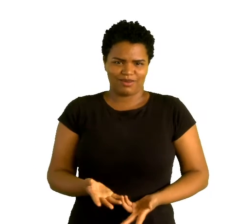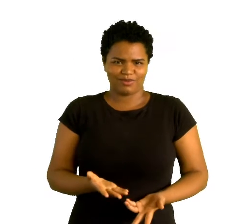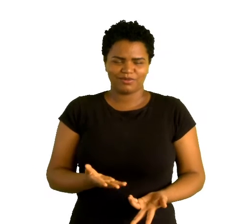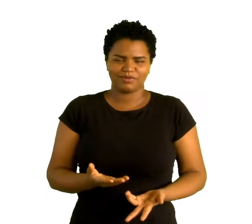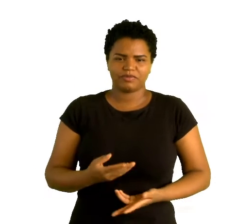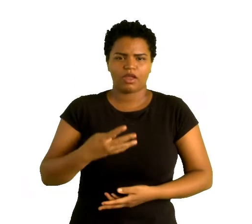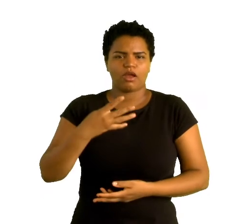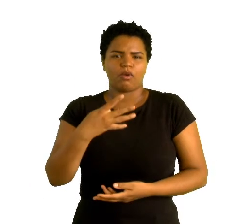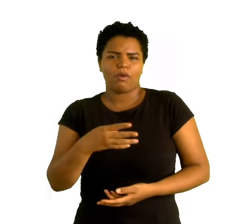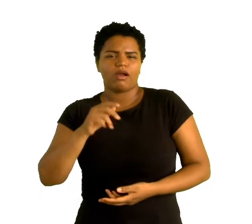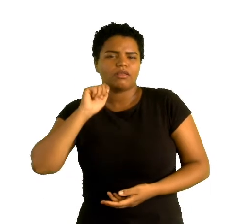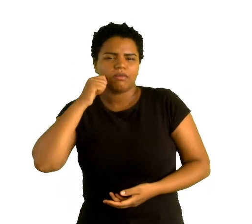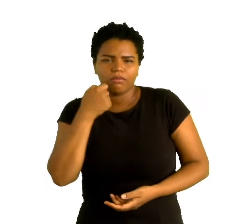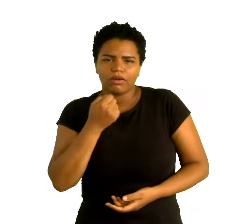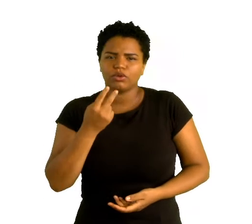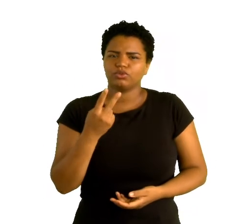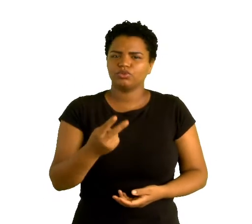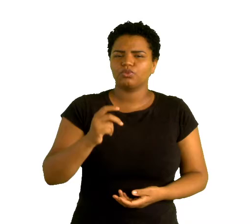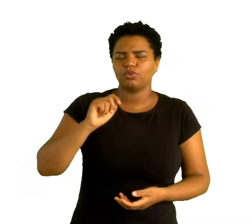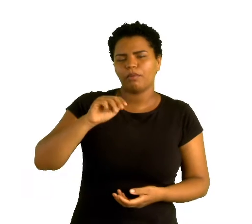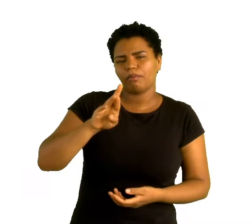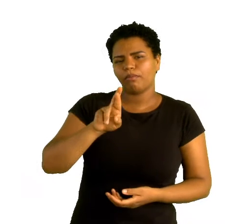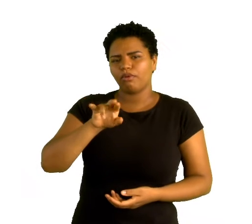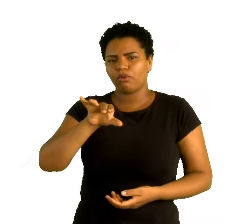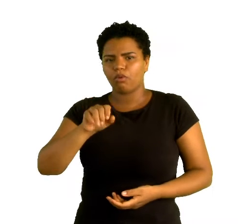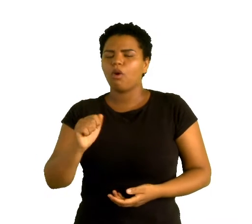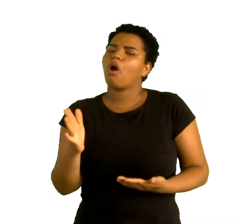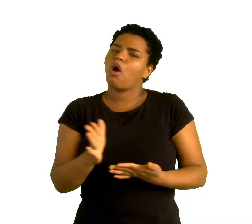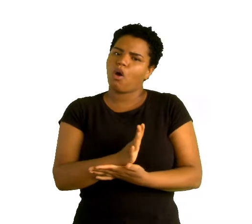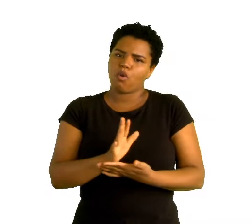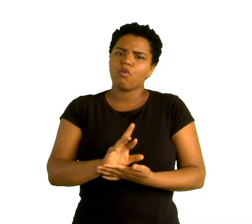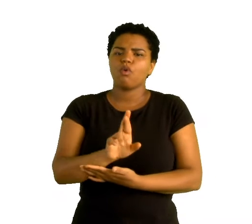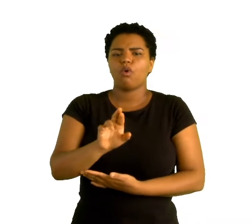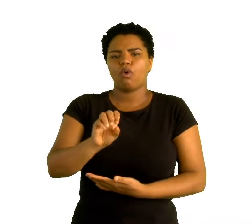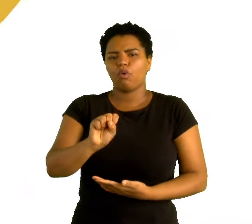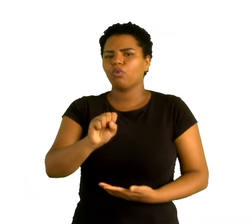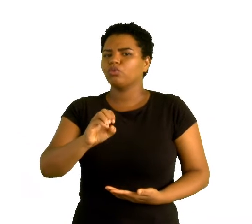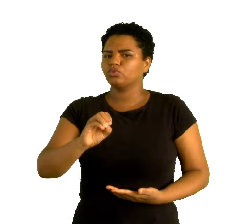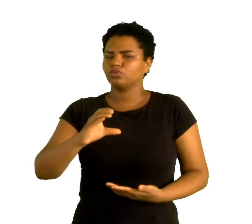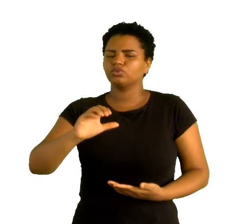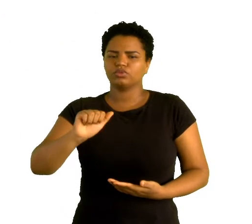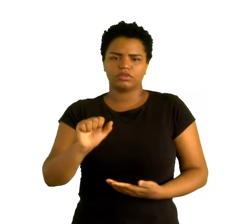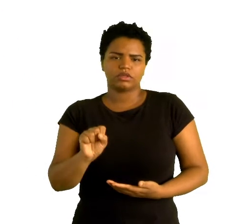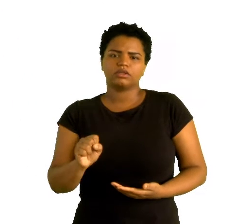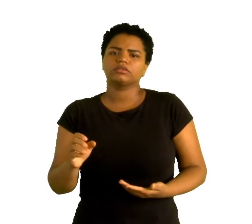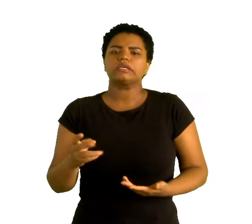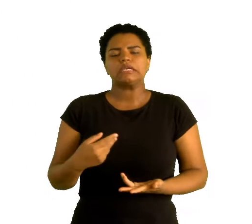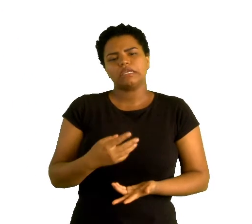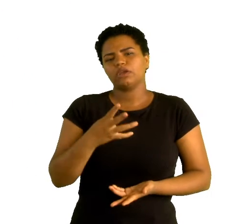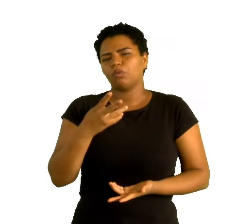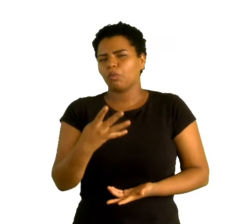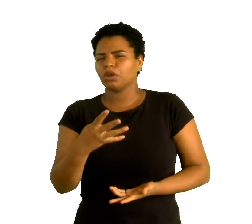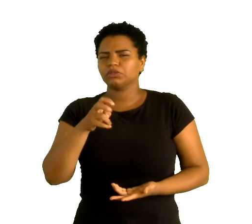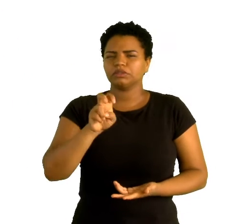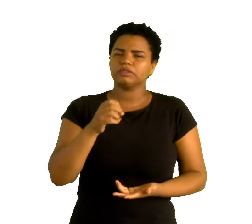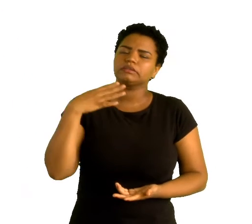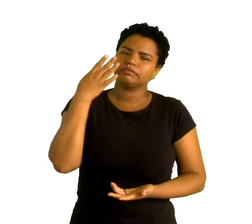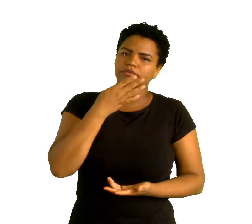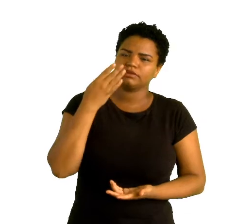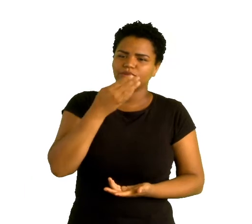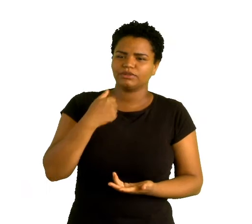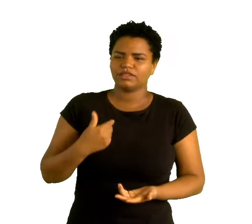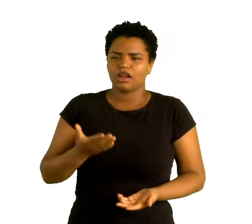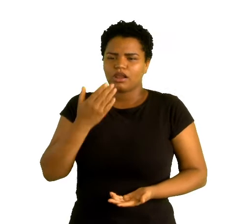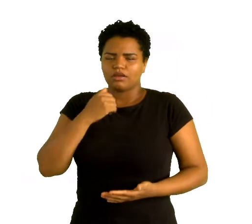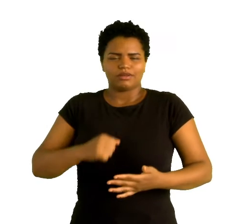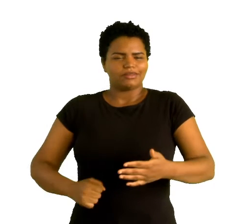3 broas, algumas roscas e 4 ou 5 doces. Dando-se por satisfeito, virou-se para